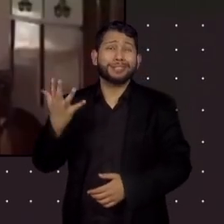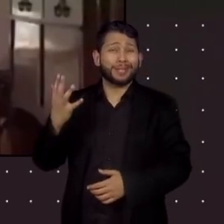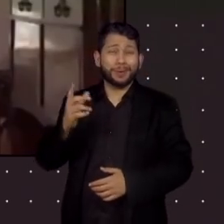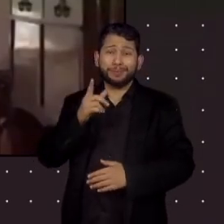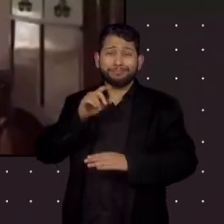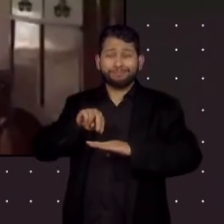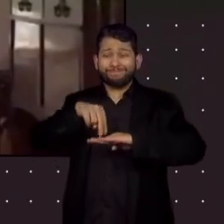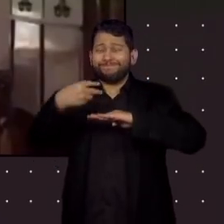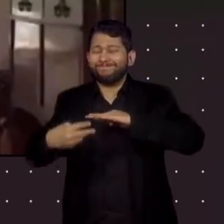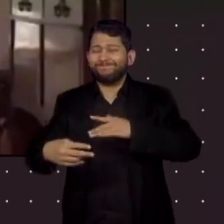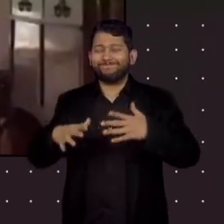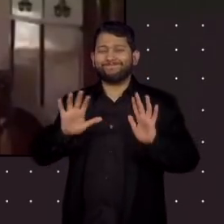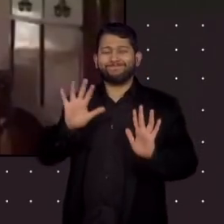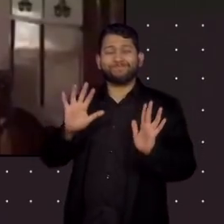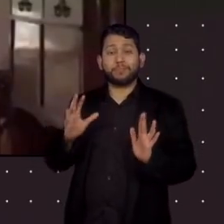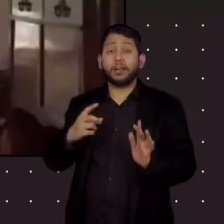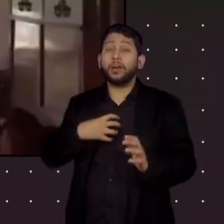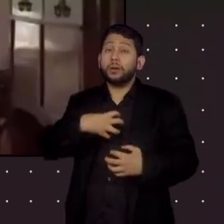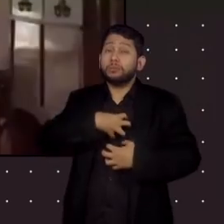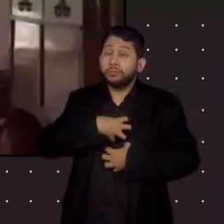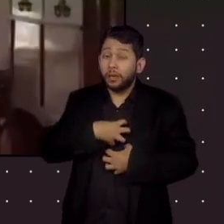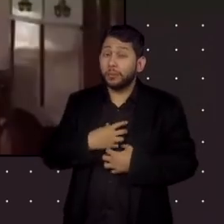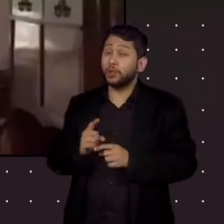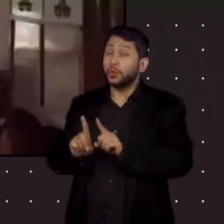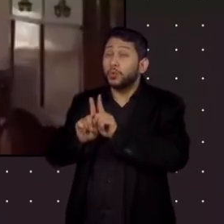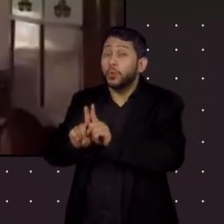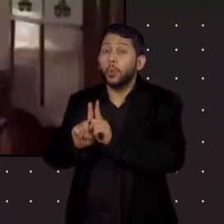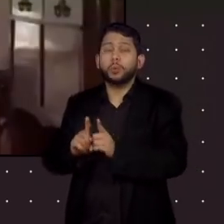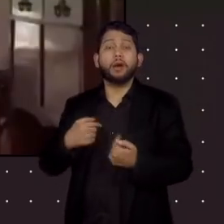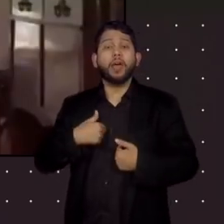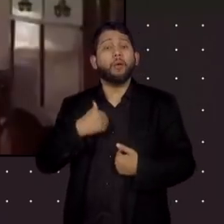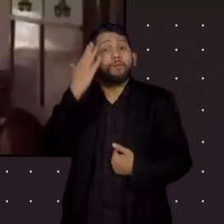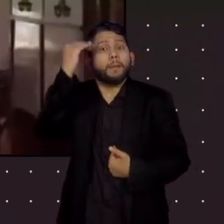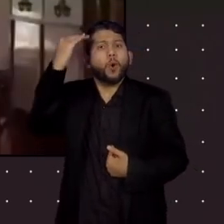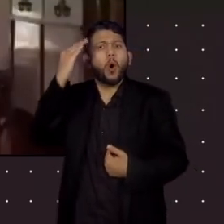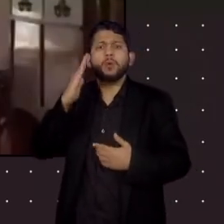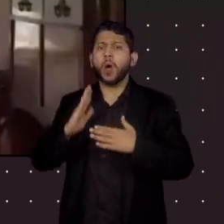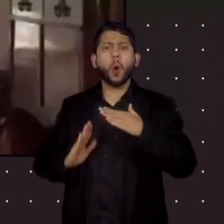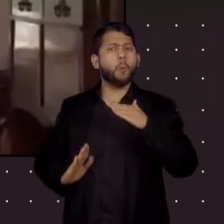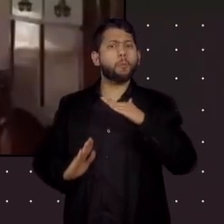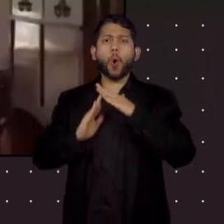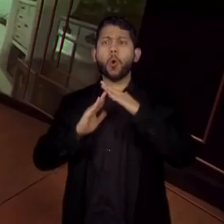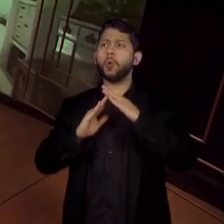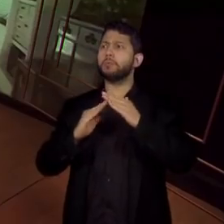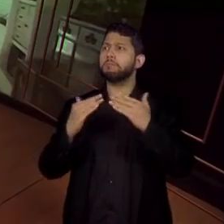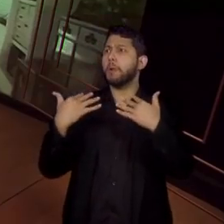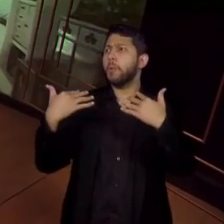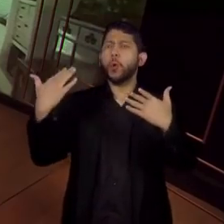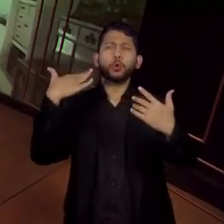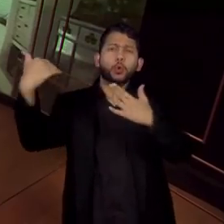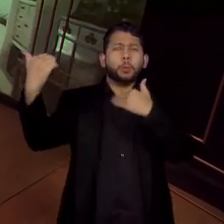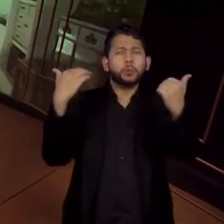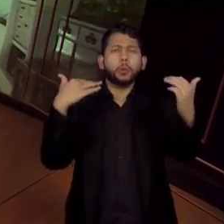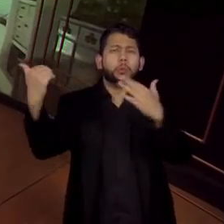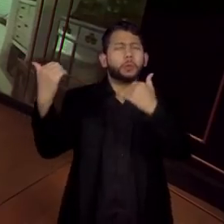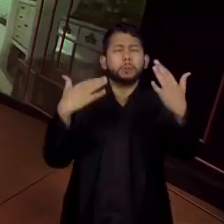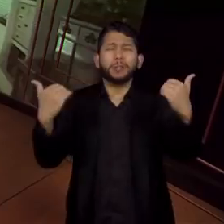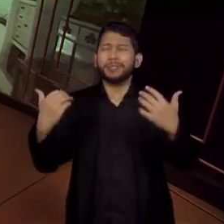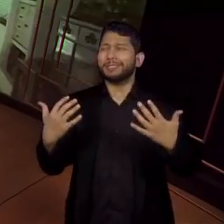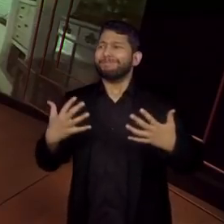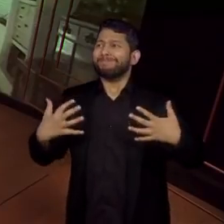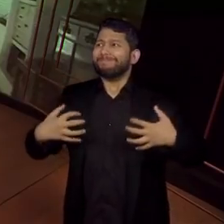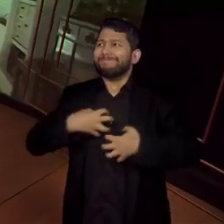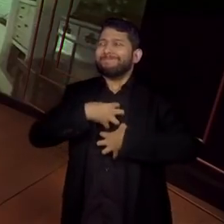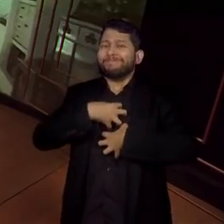piscina, eu fiquei convivendo com ele no auge da minha carreira, com todas as coisas acontecendo e tudo,